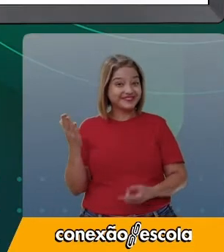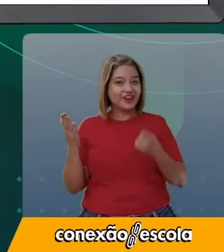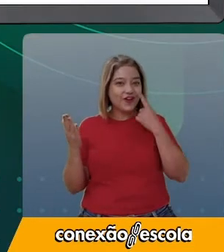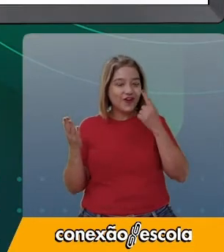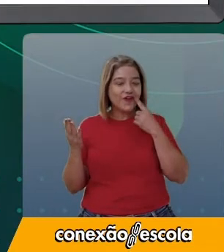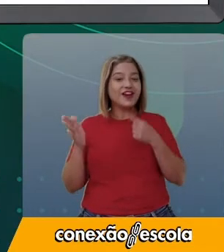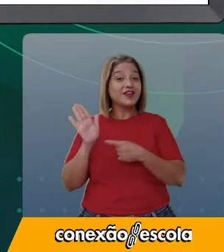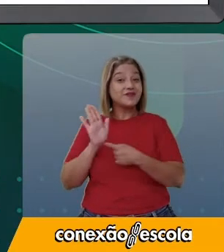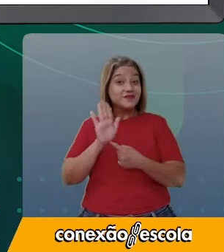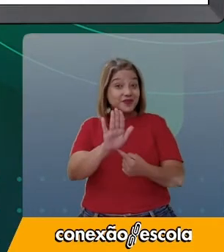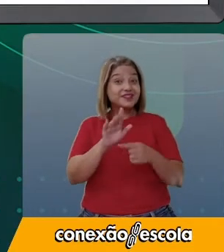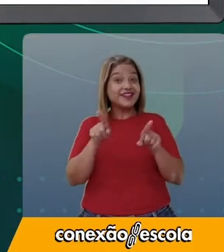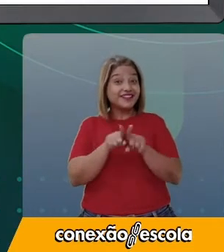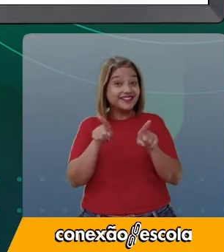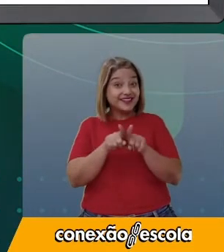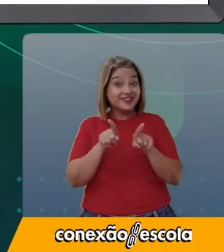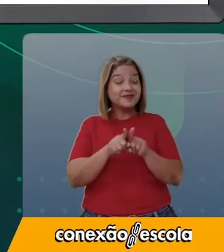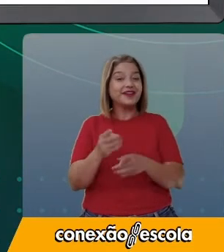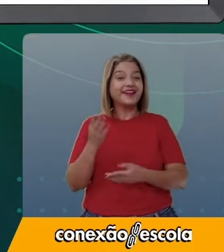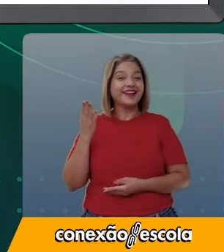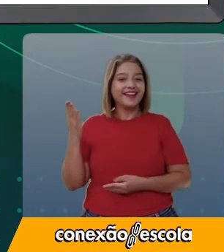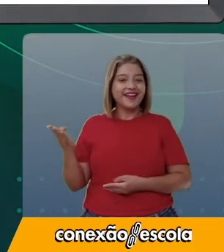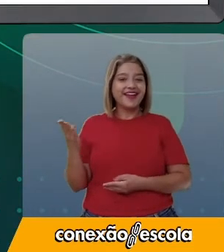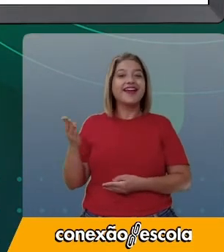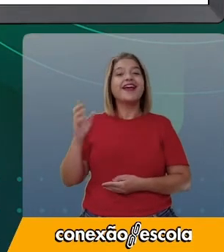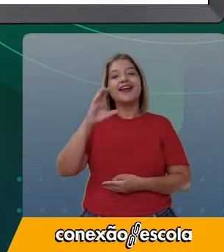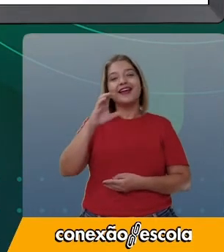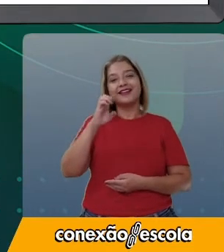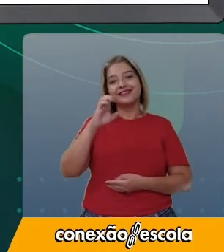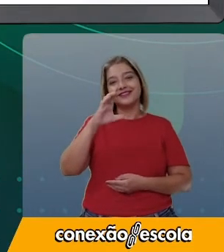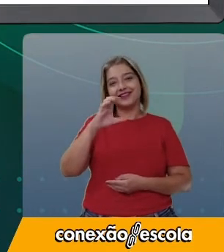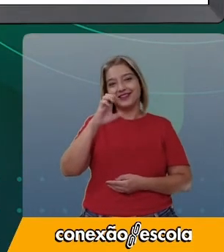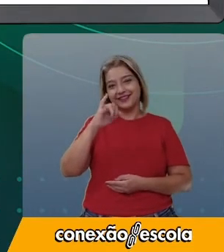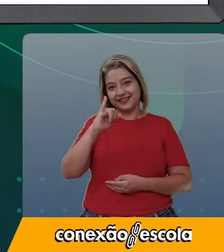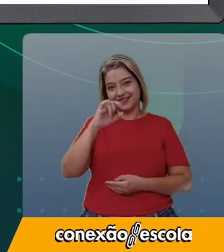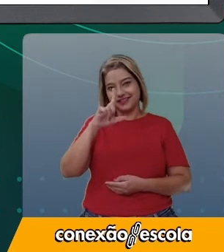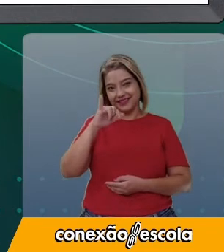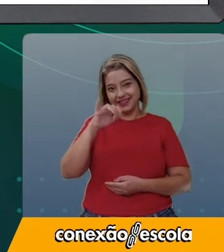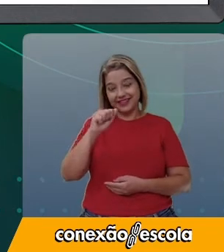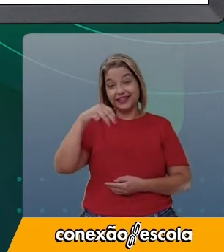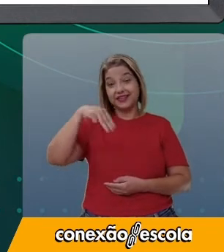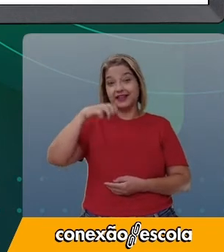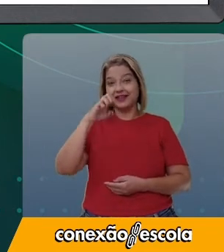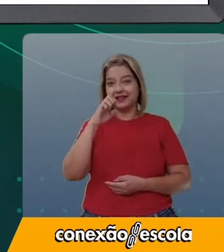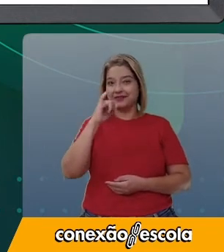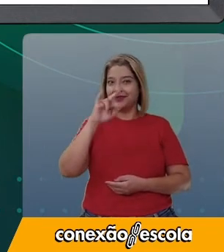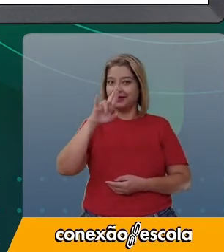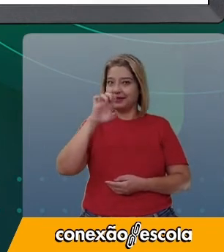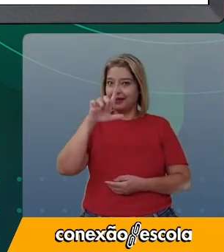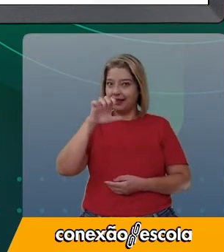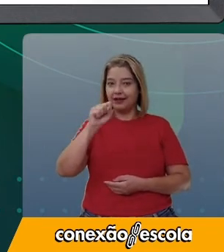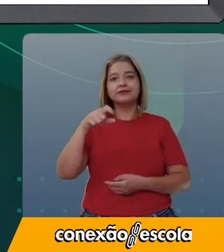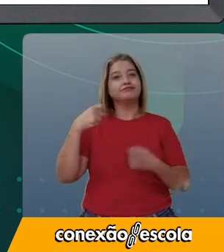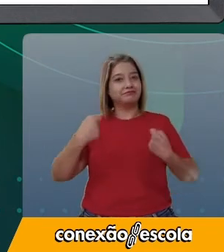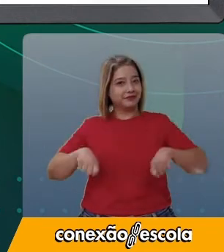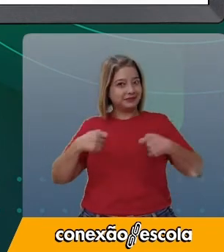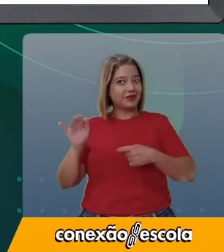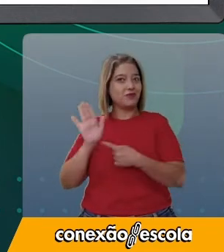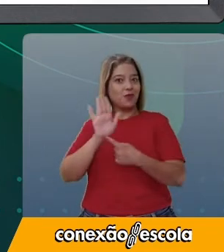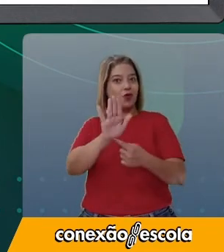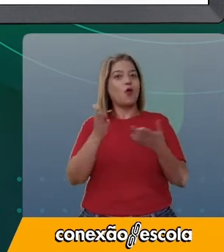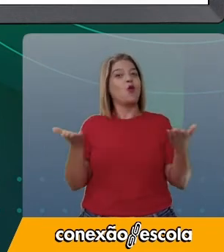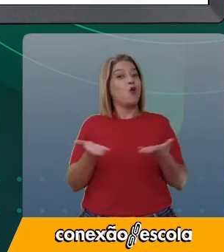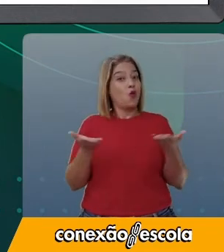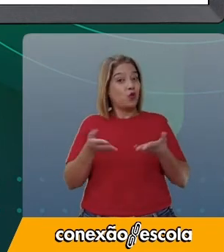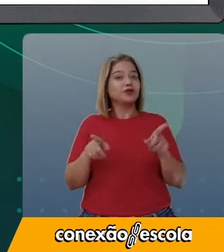E eu trouxe para vocês também Cecília Meirelles. Não podia deixar, né, de trazê-la hoje